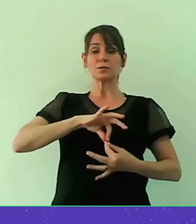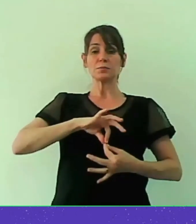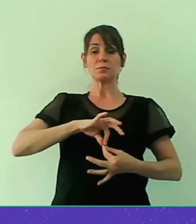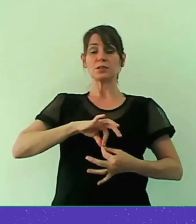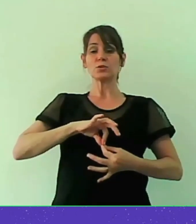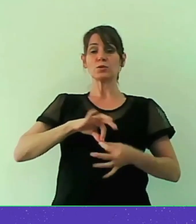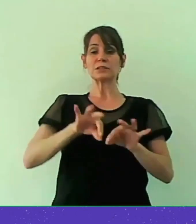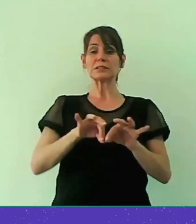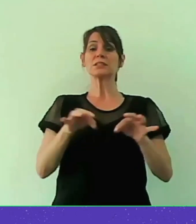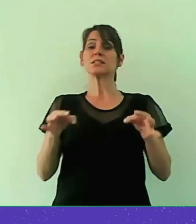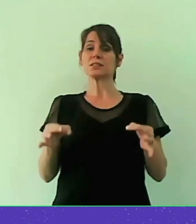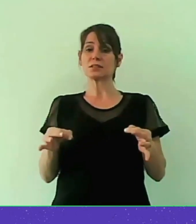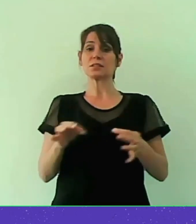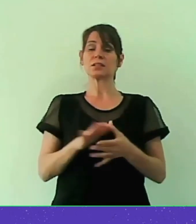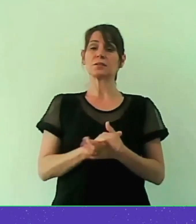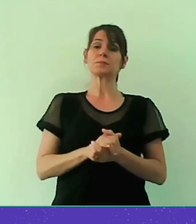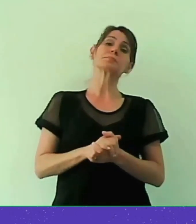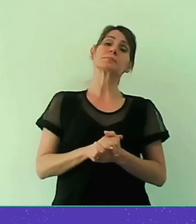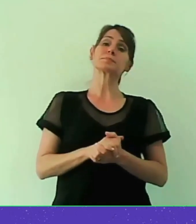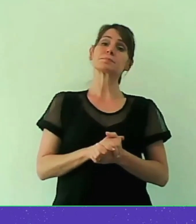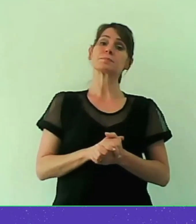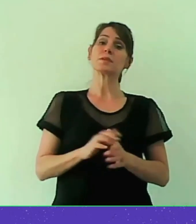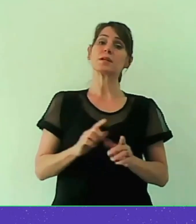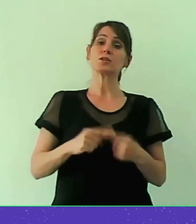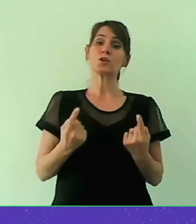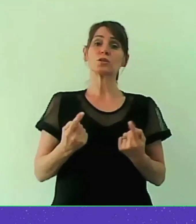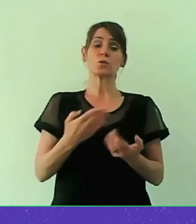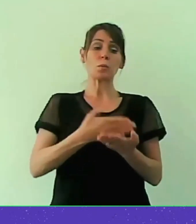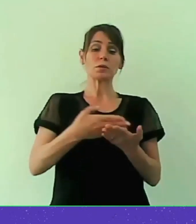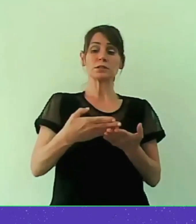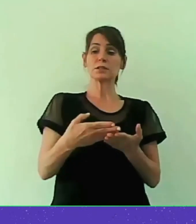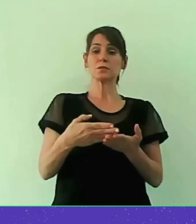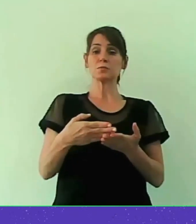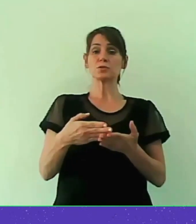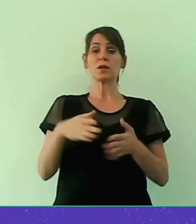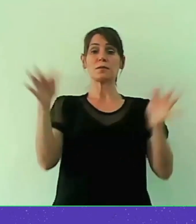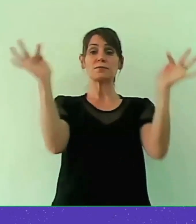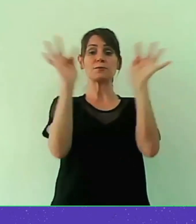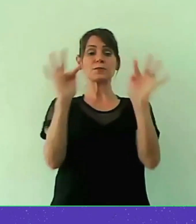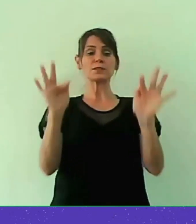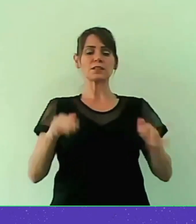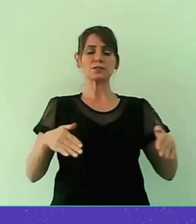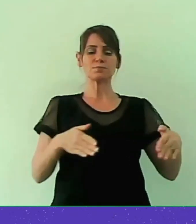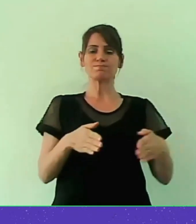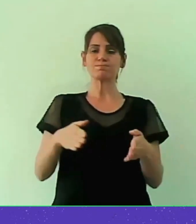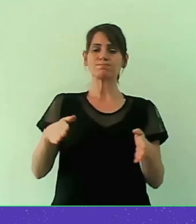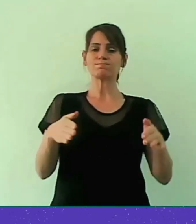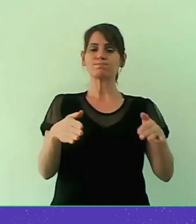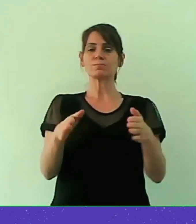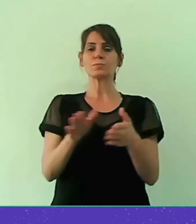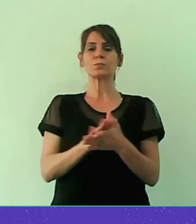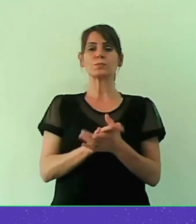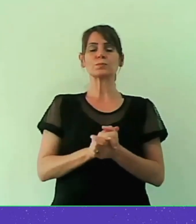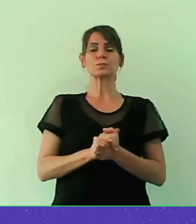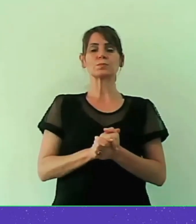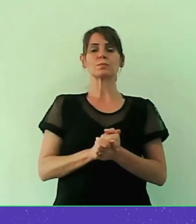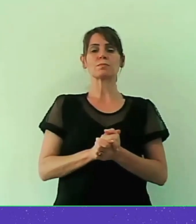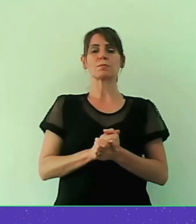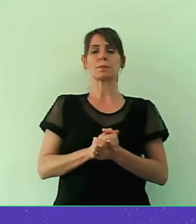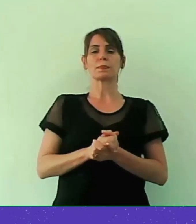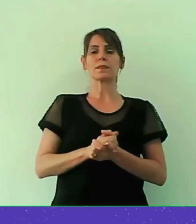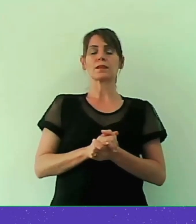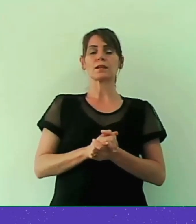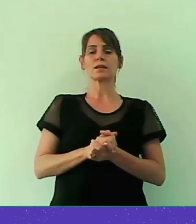Nós começamos pelo caminho da felicidade, esvaziando-nos a nós mesmos, para Deus poder nos usar e